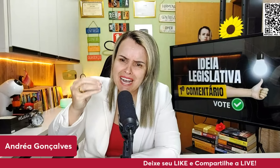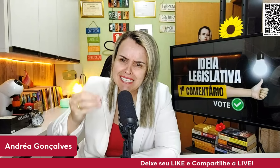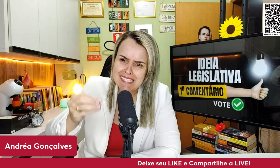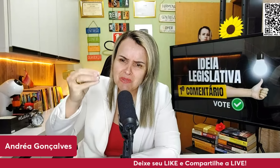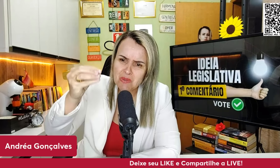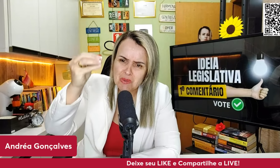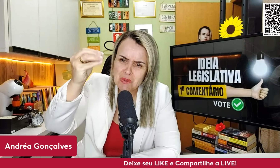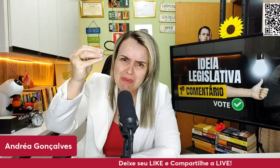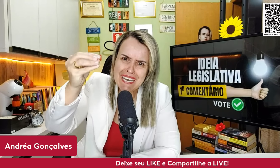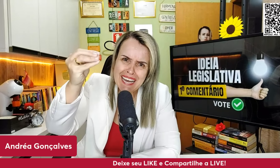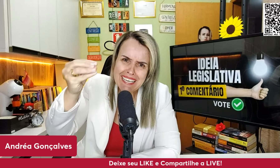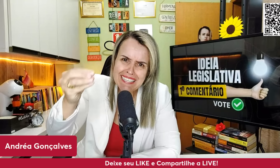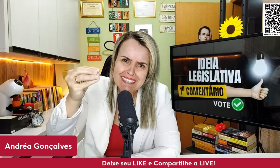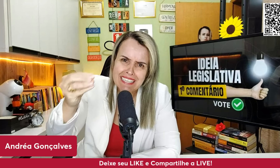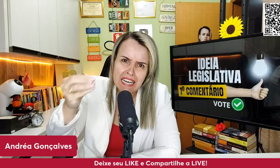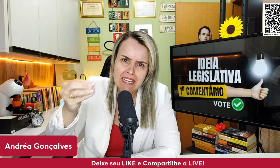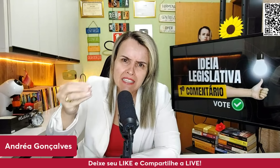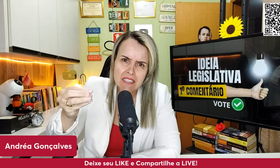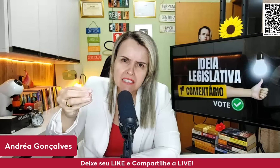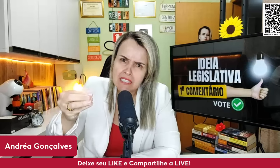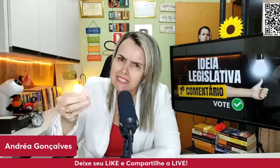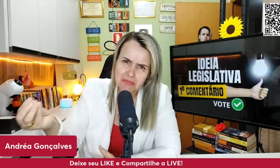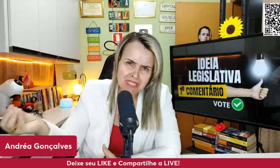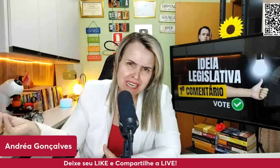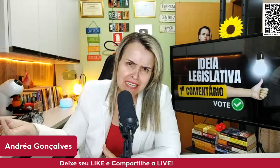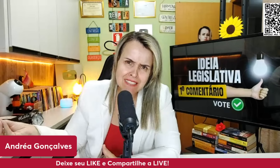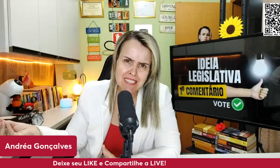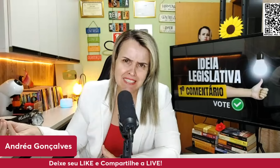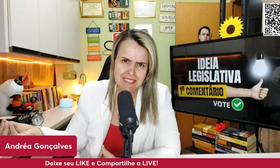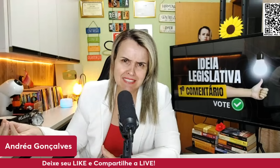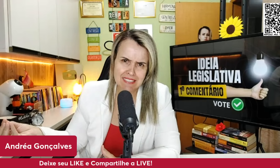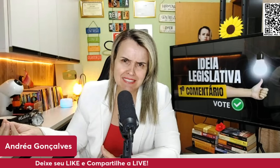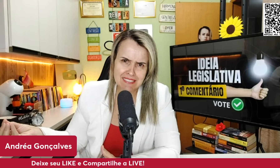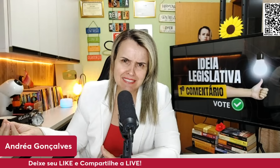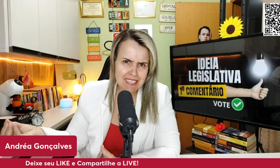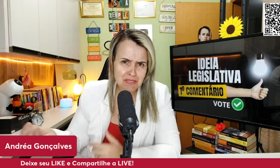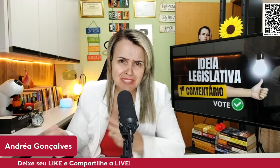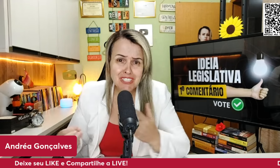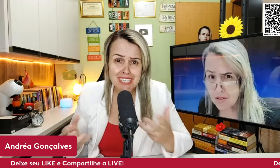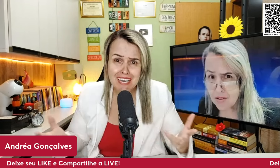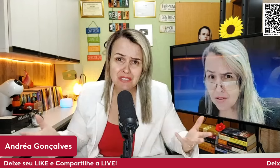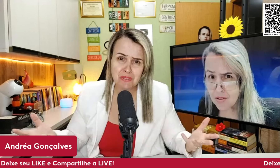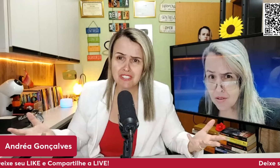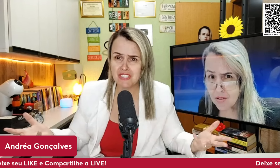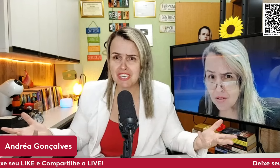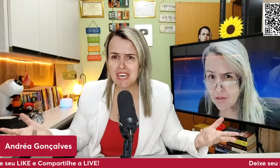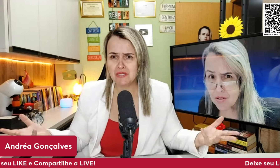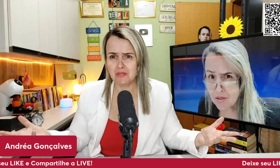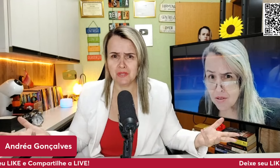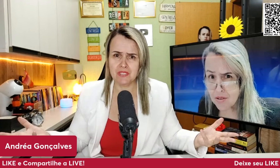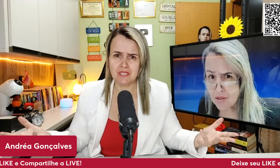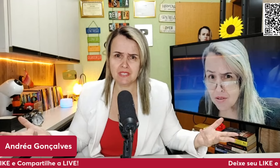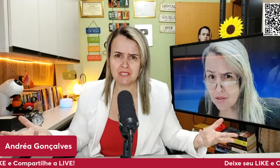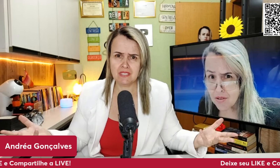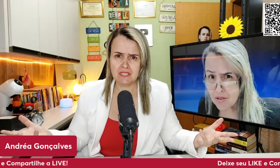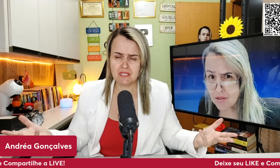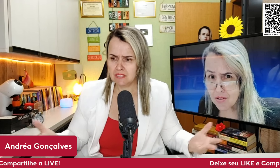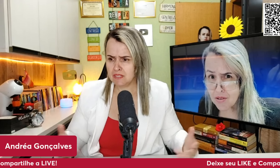provocação do do picareta aí não dá gente aí não tem jeito desse